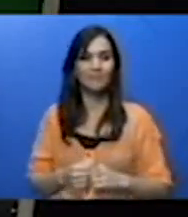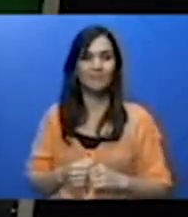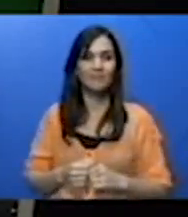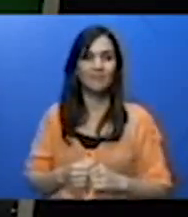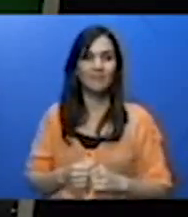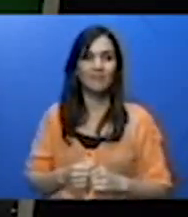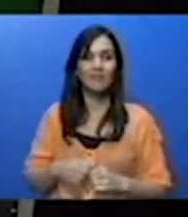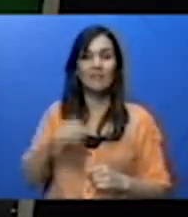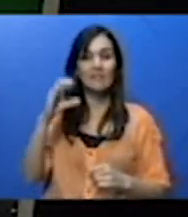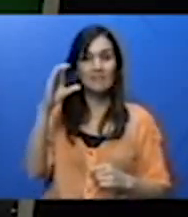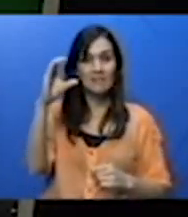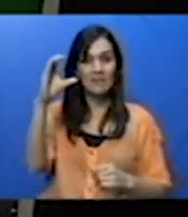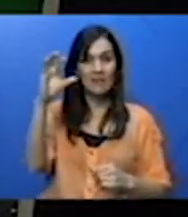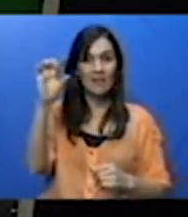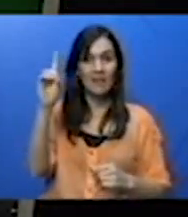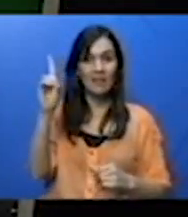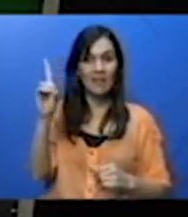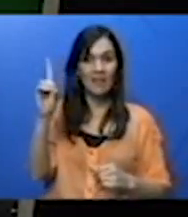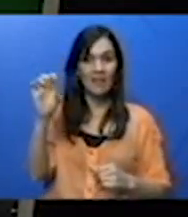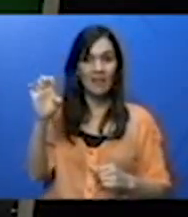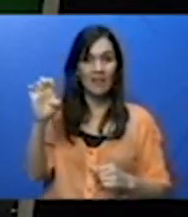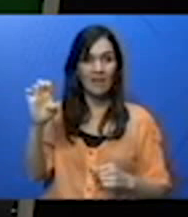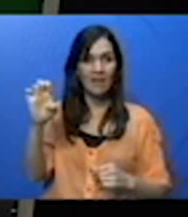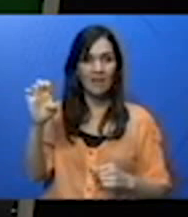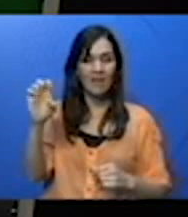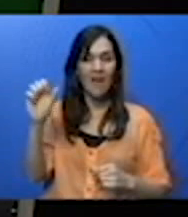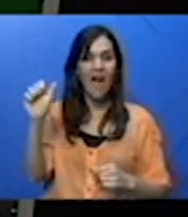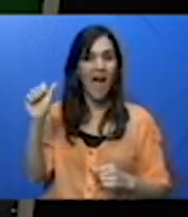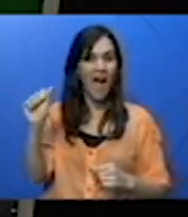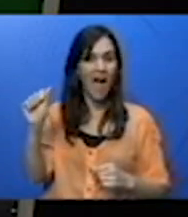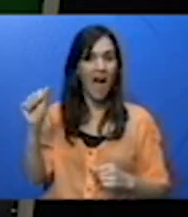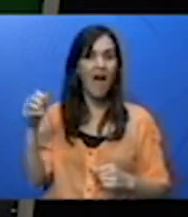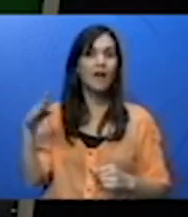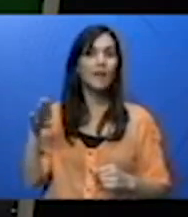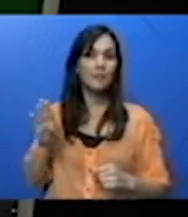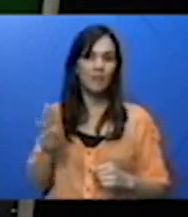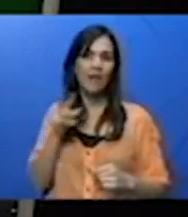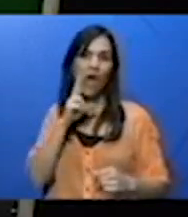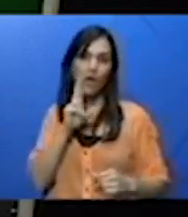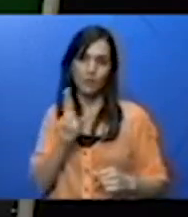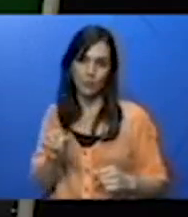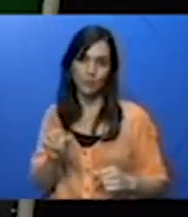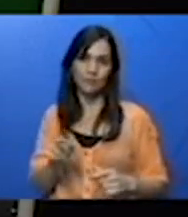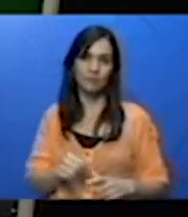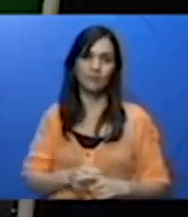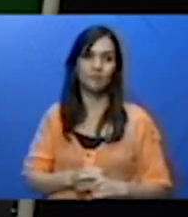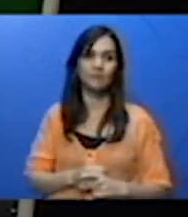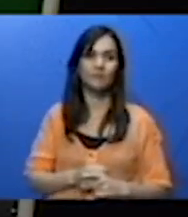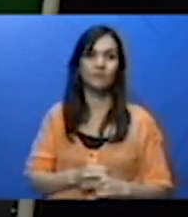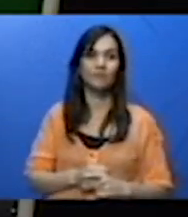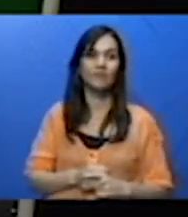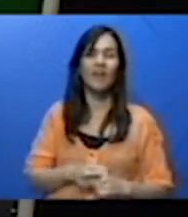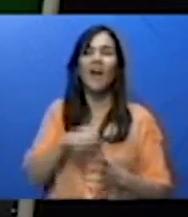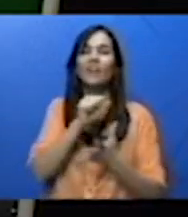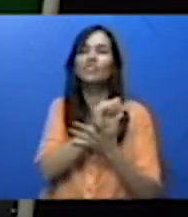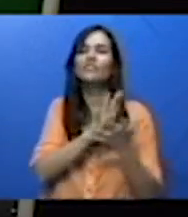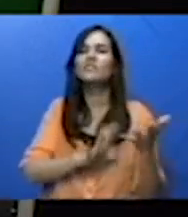ficou C, D, E, A e B. Exercício